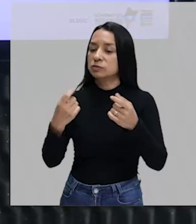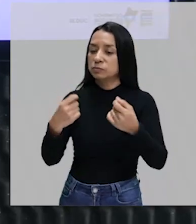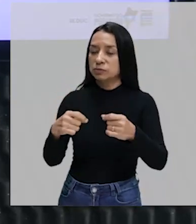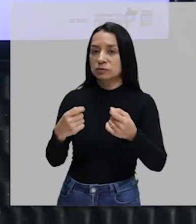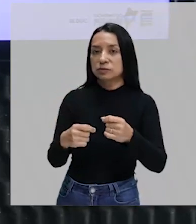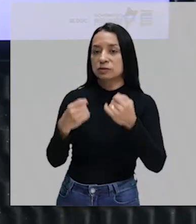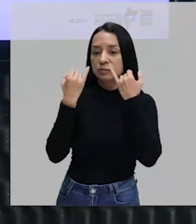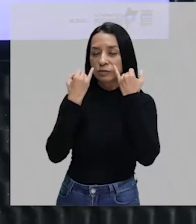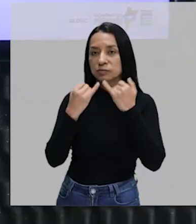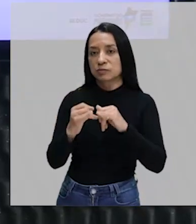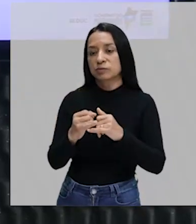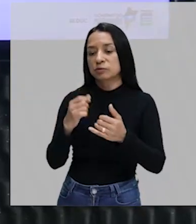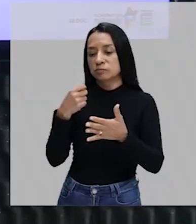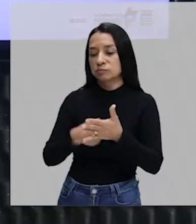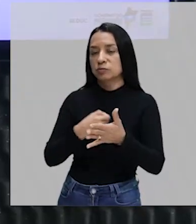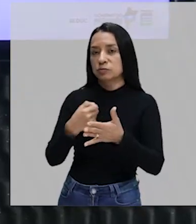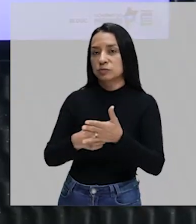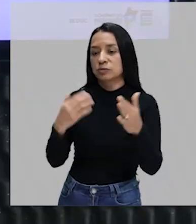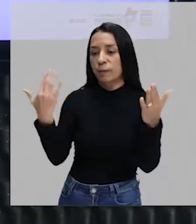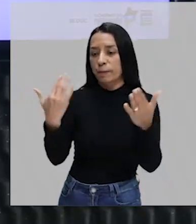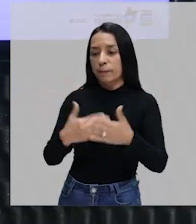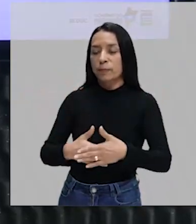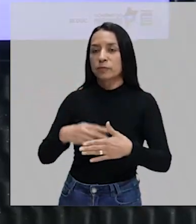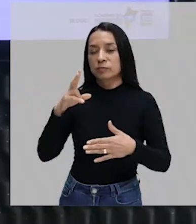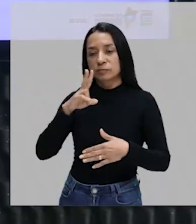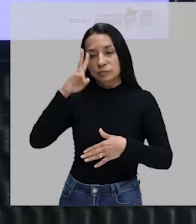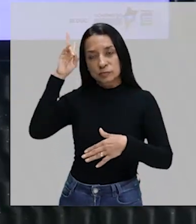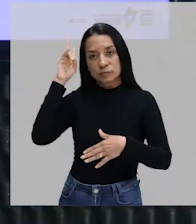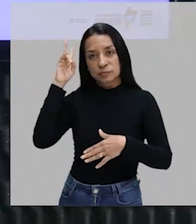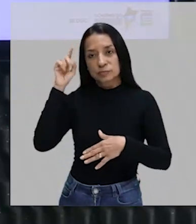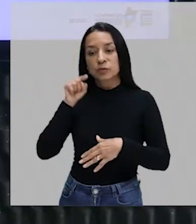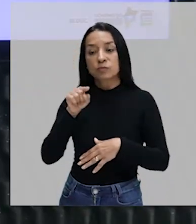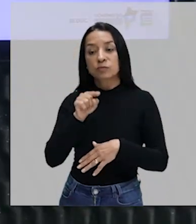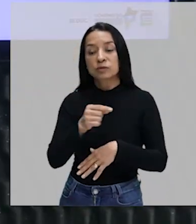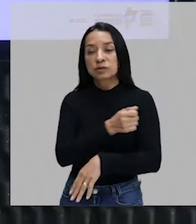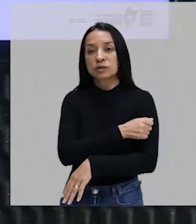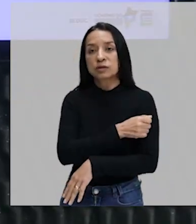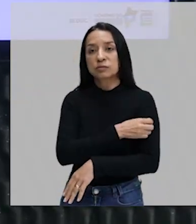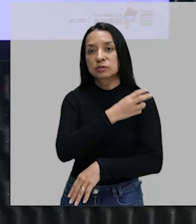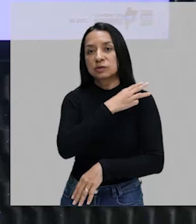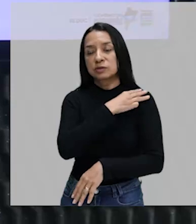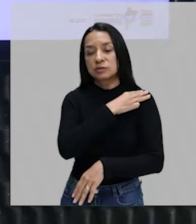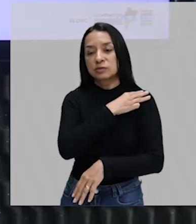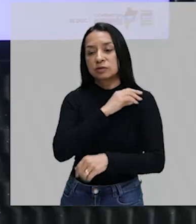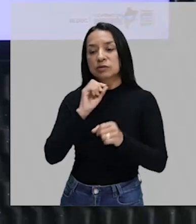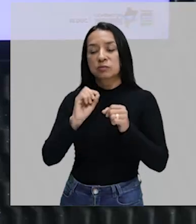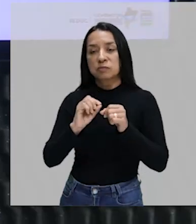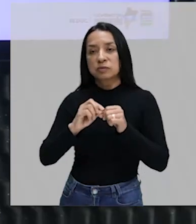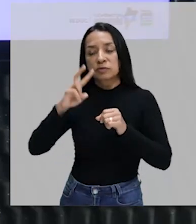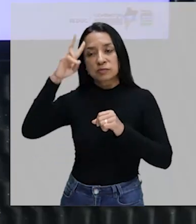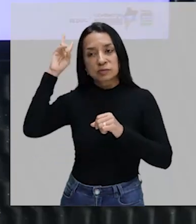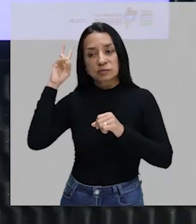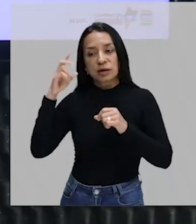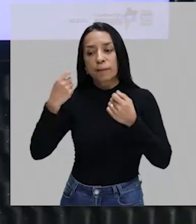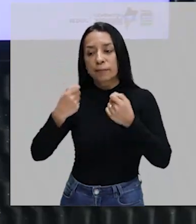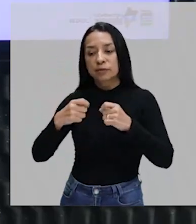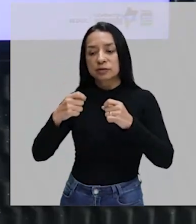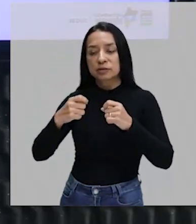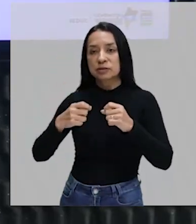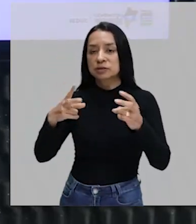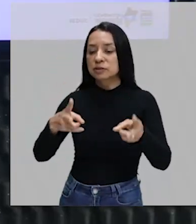informações elas são muito cobradas em provas de vestibular. Você que é terceiranista, você que vai fazer o vestibular, precisa estar muito